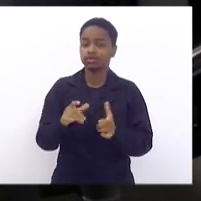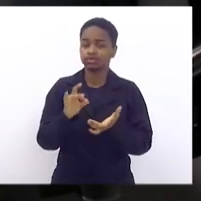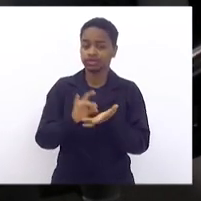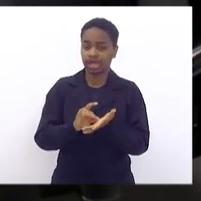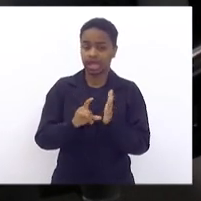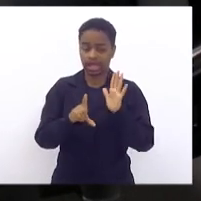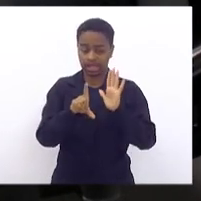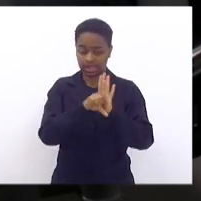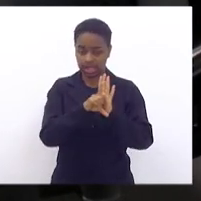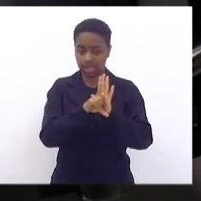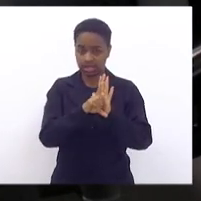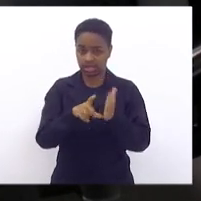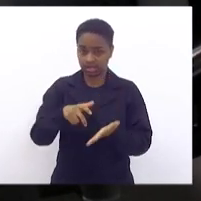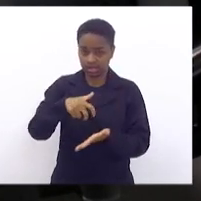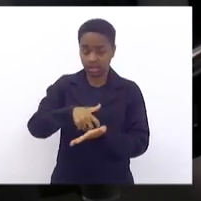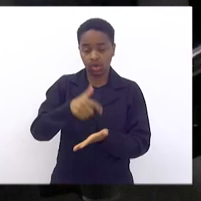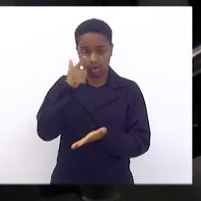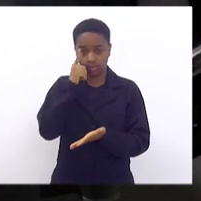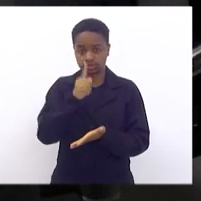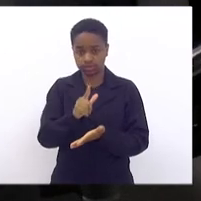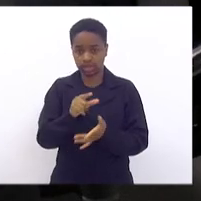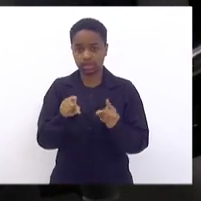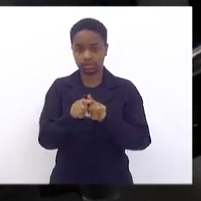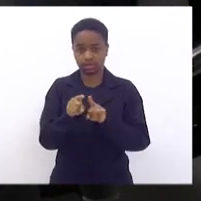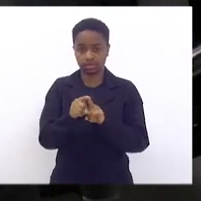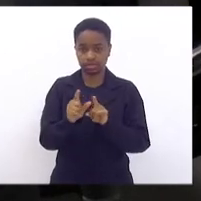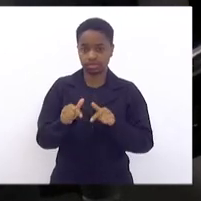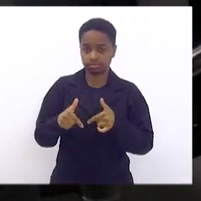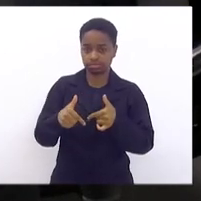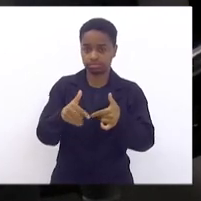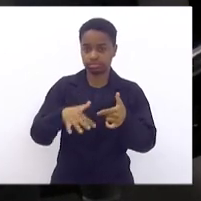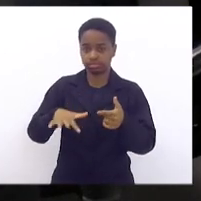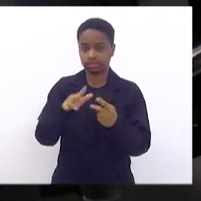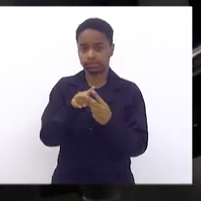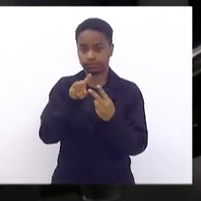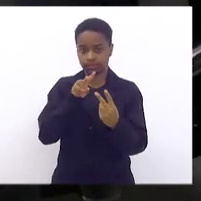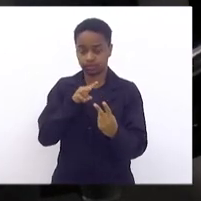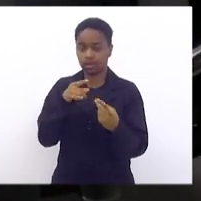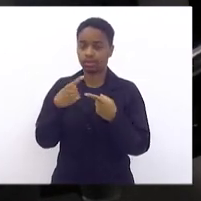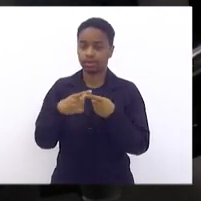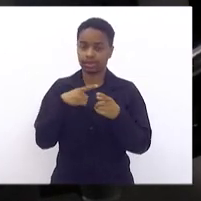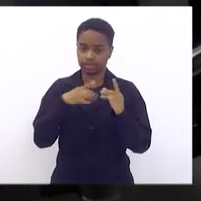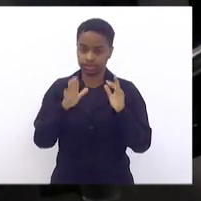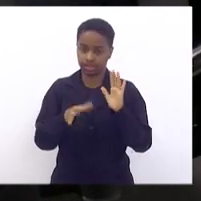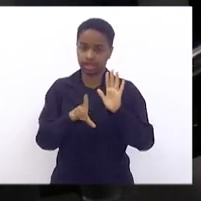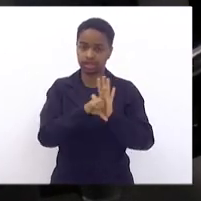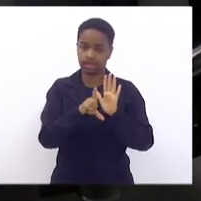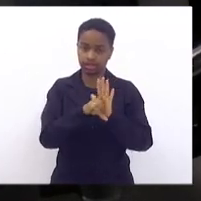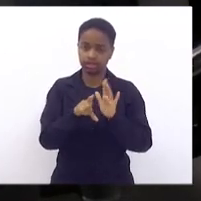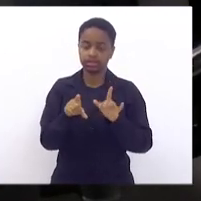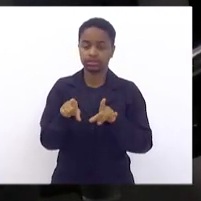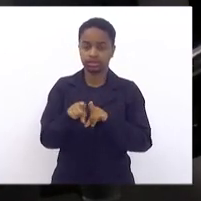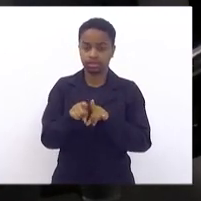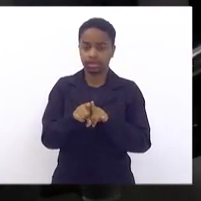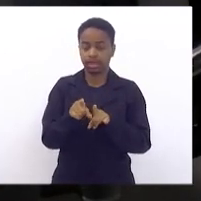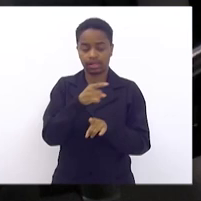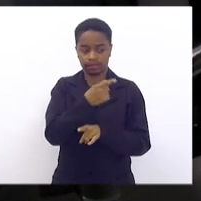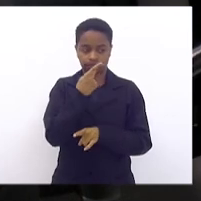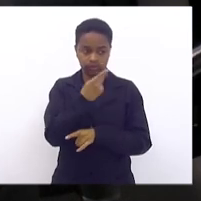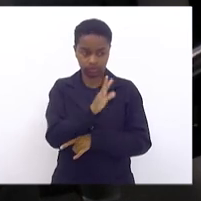dar conta disso, né? Então, a gente já tem aí várias leis, como a própria Lei Carolina Dickmann, citada